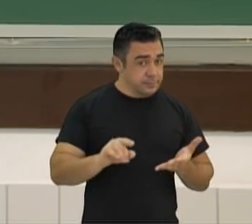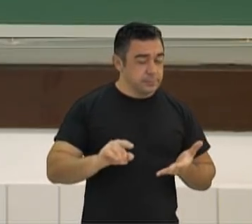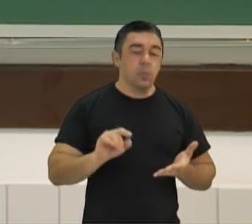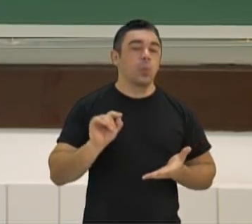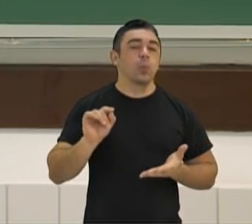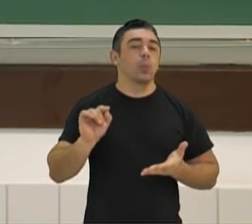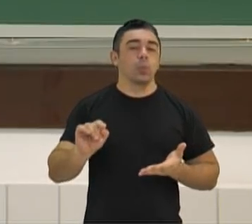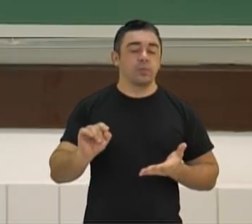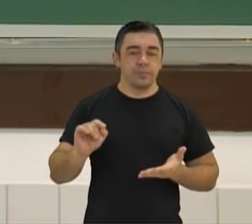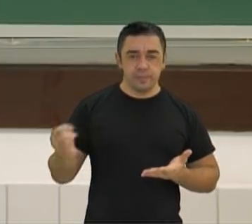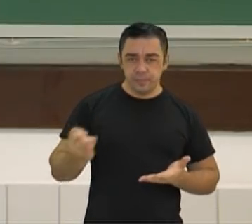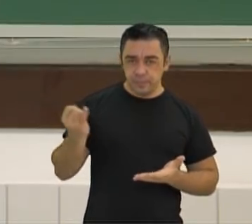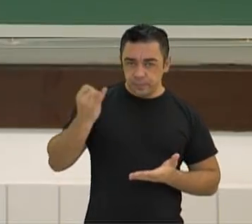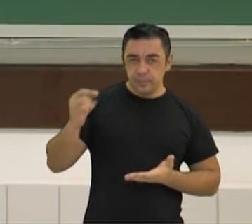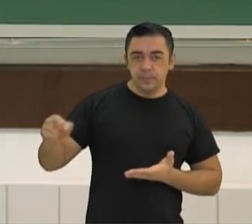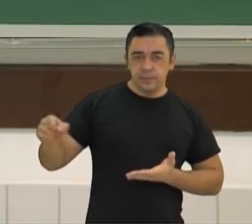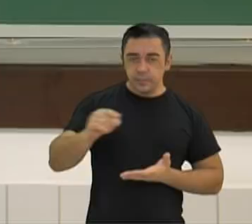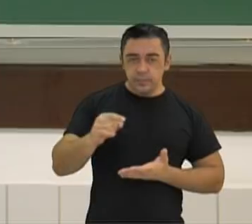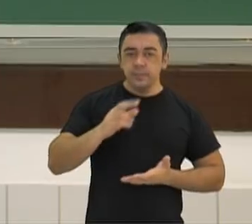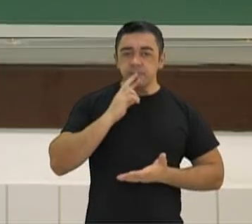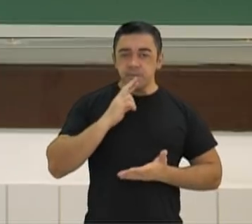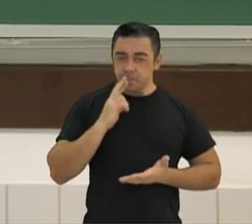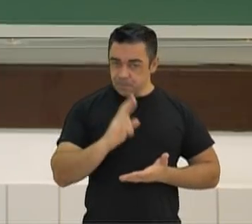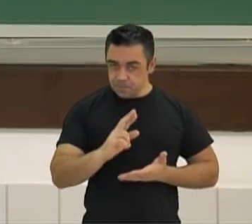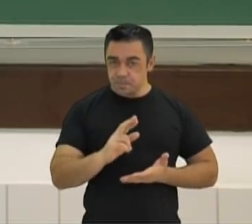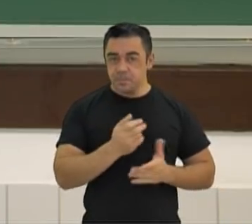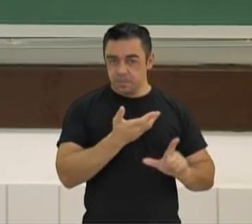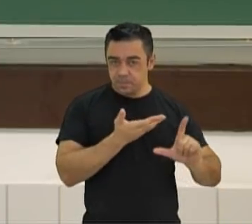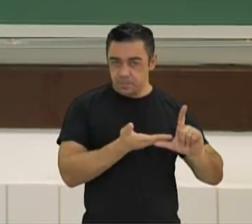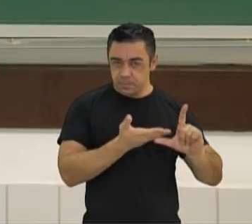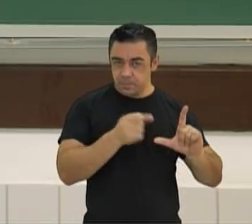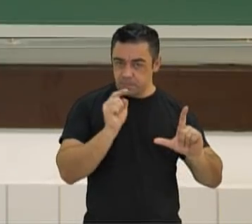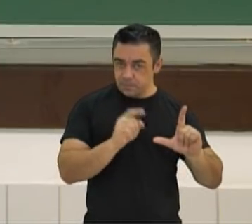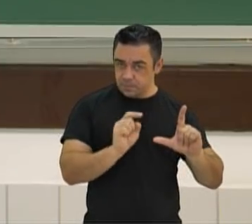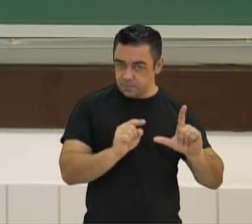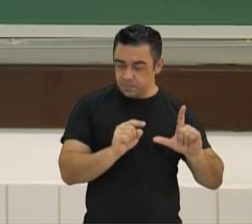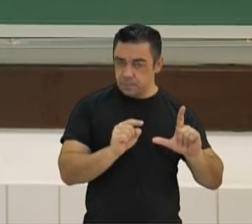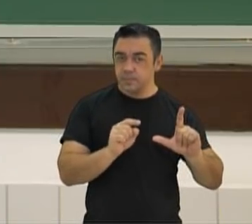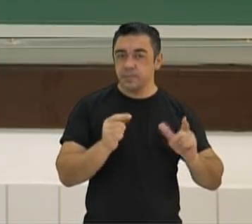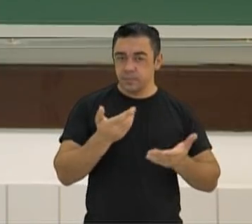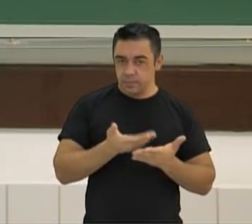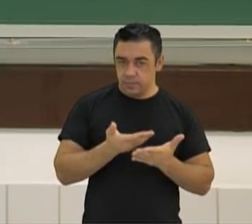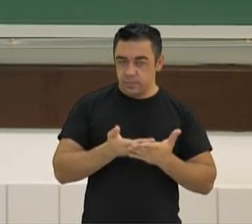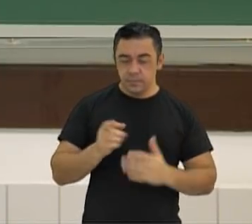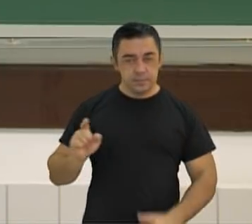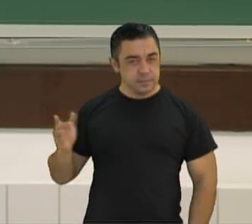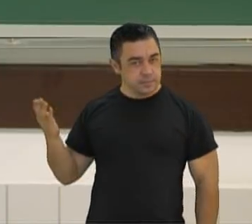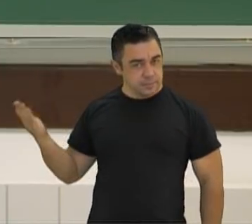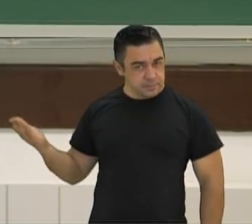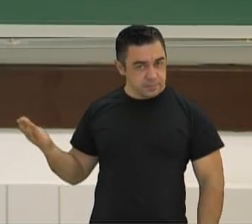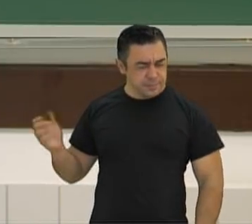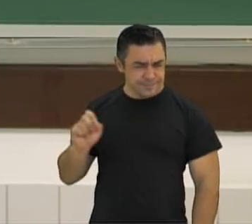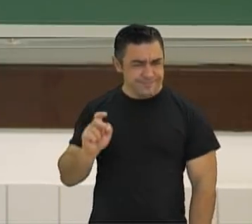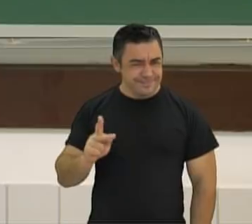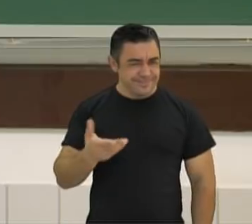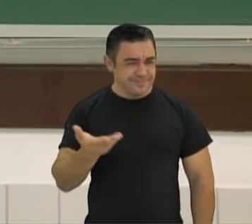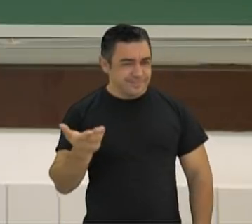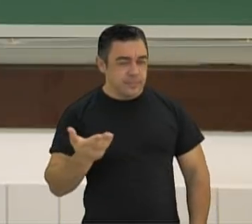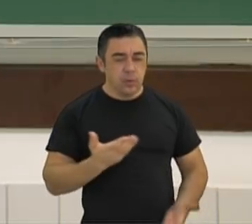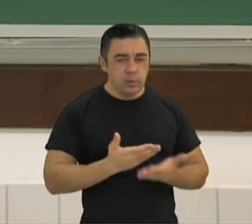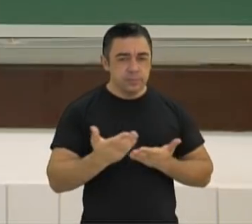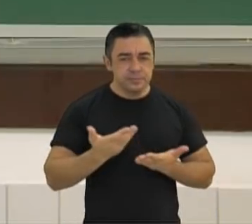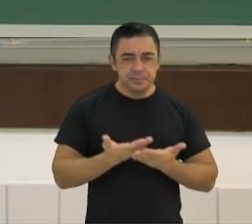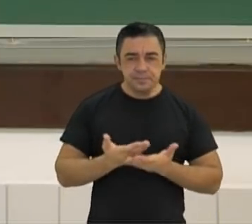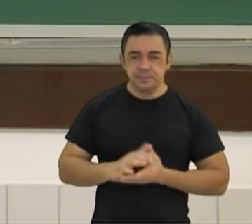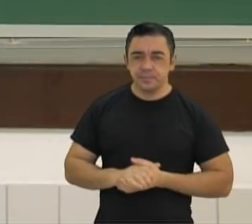que é importante realizar a atividade referente à aula lá no Classroom, ok? Vamos começar?